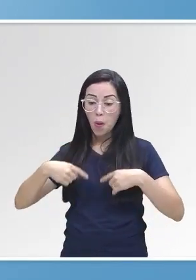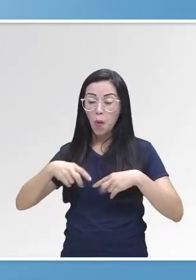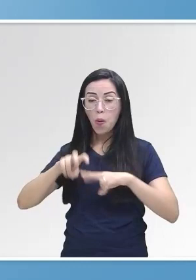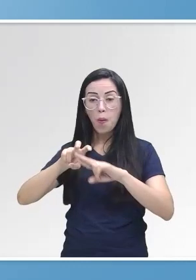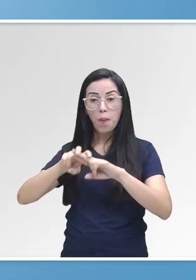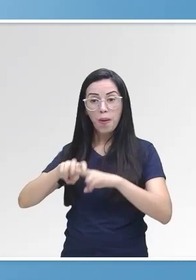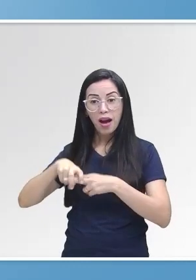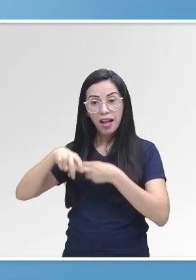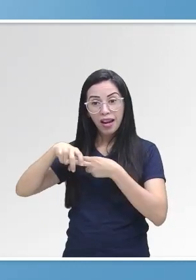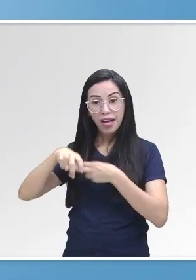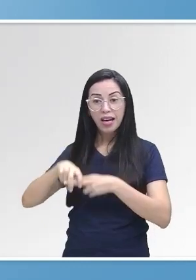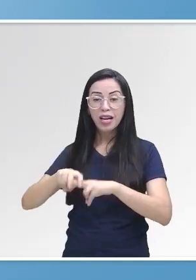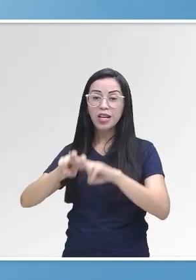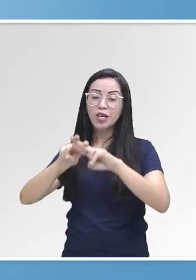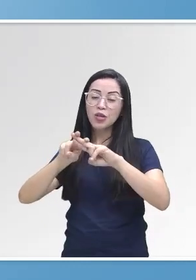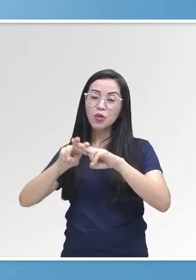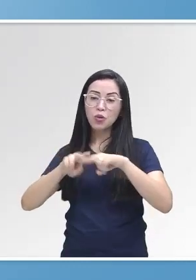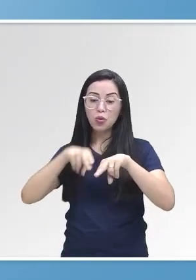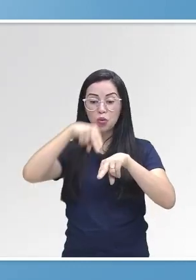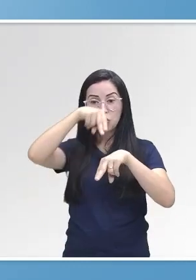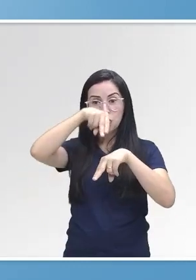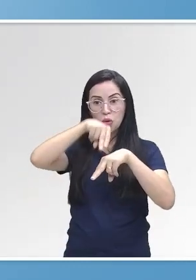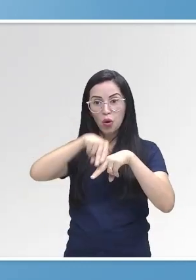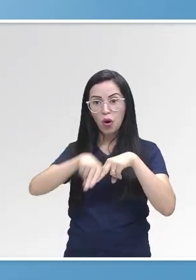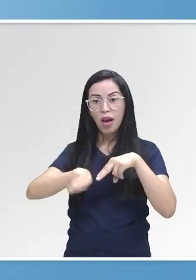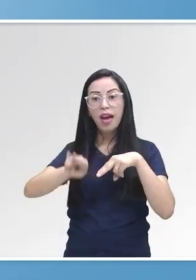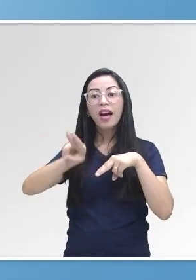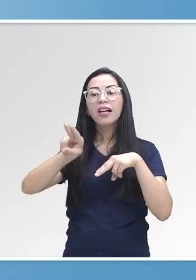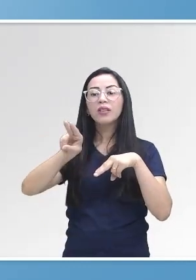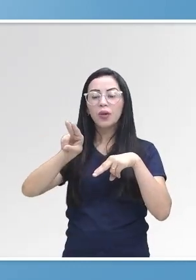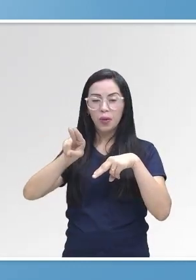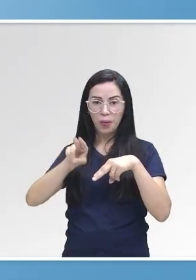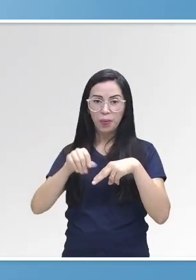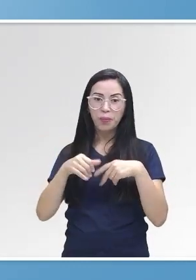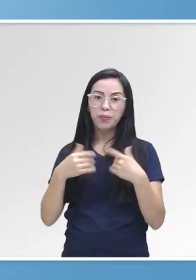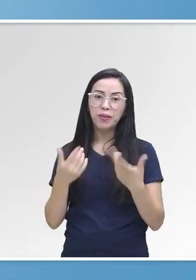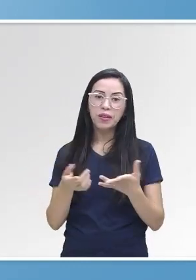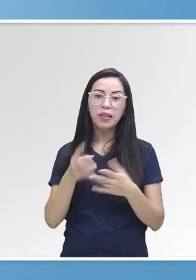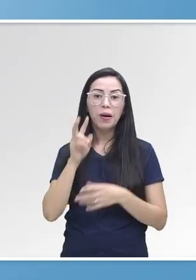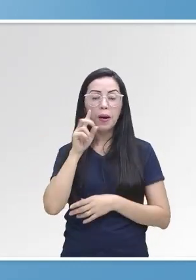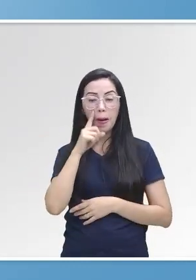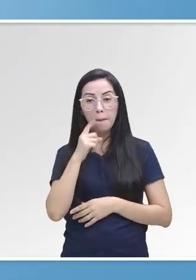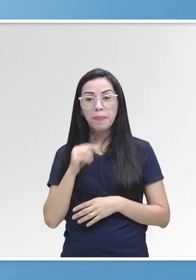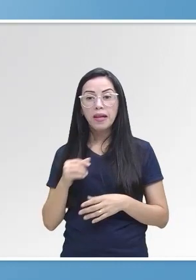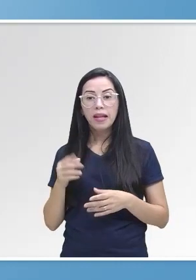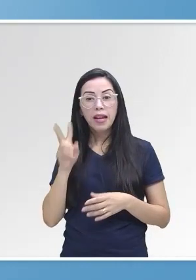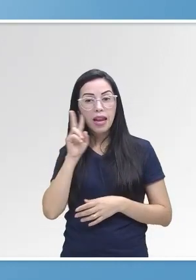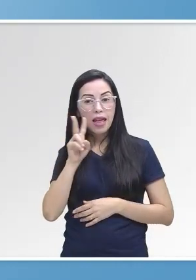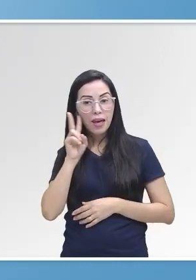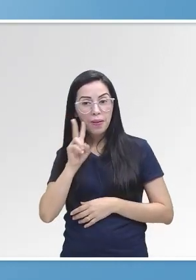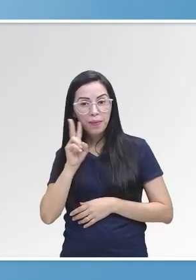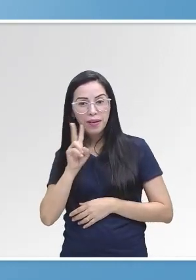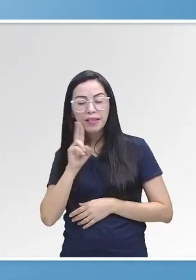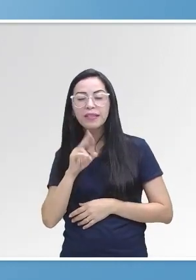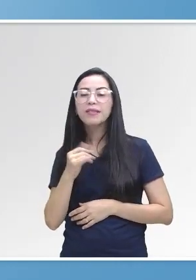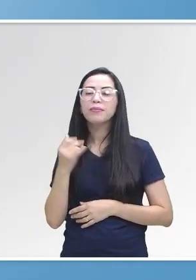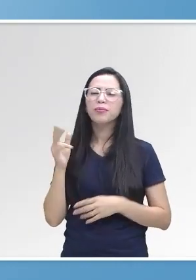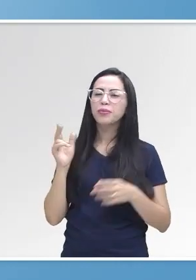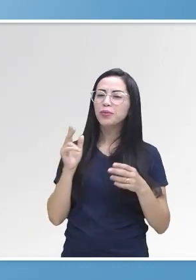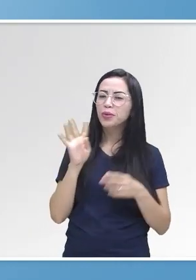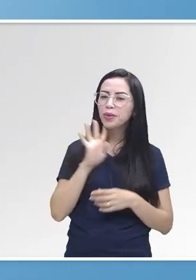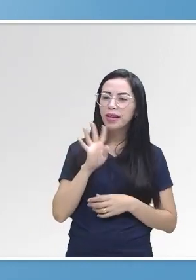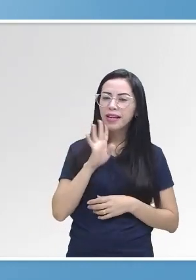a gangorra o túnel lembra do túnel que a gente passa ali por dentro sei lá do outro lado é bem divertido